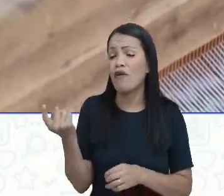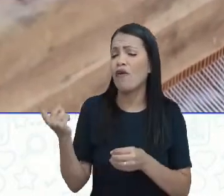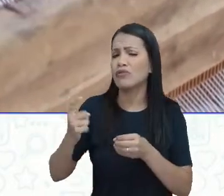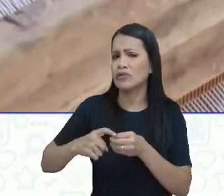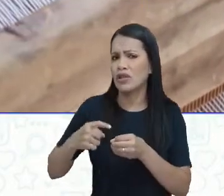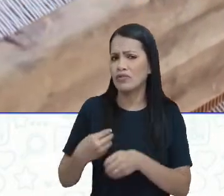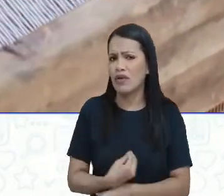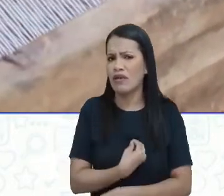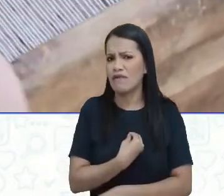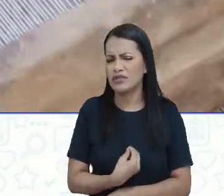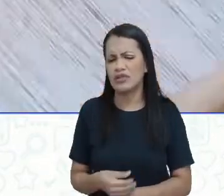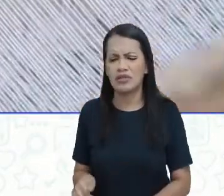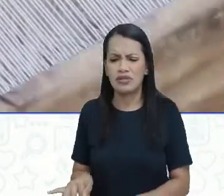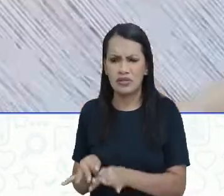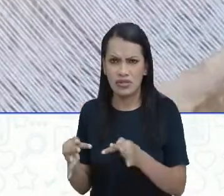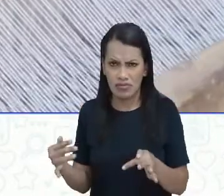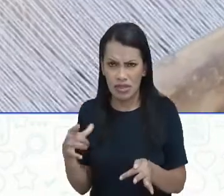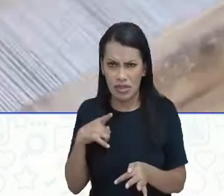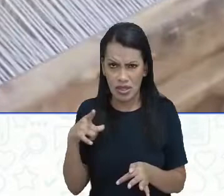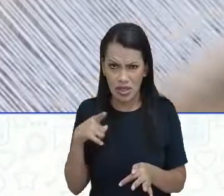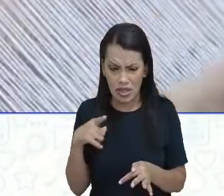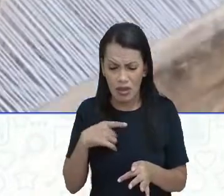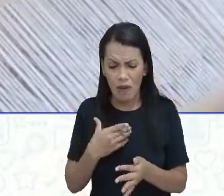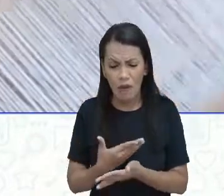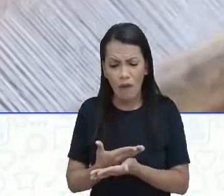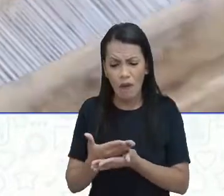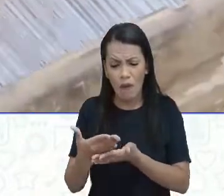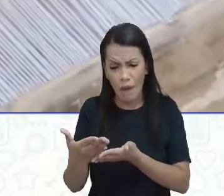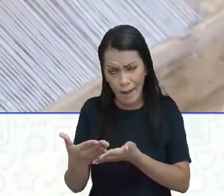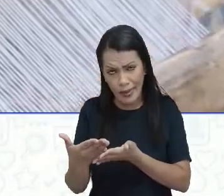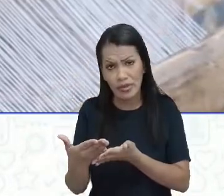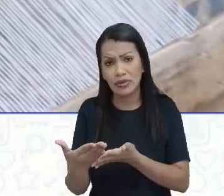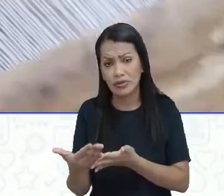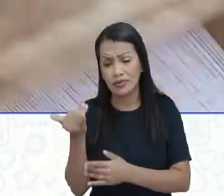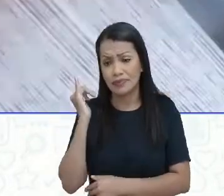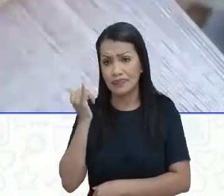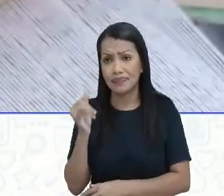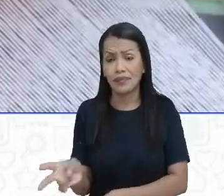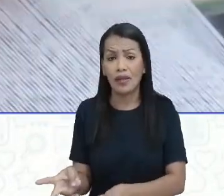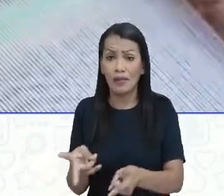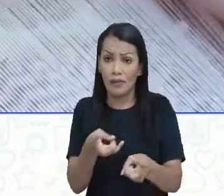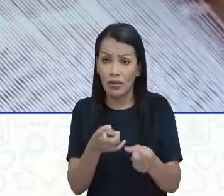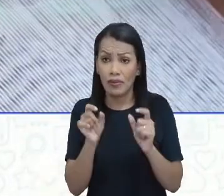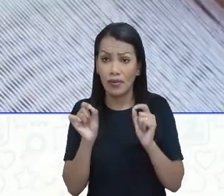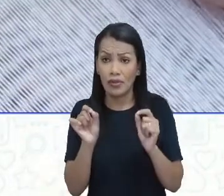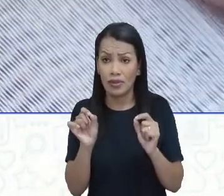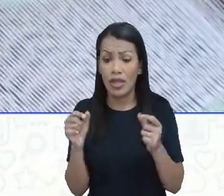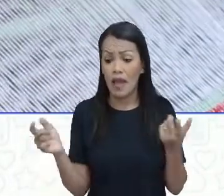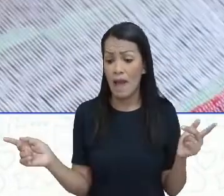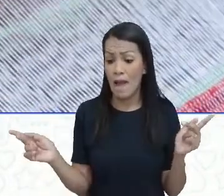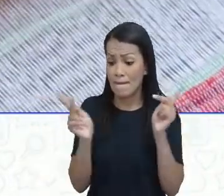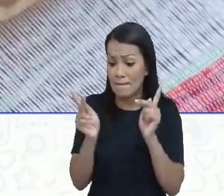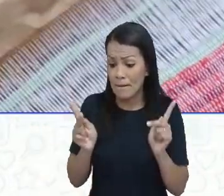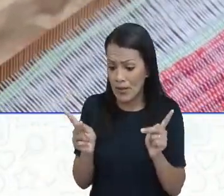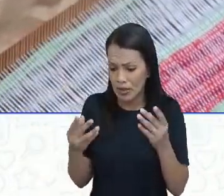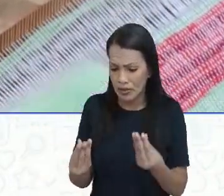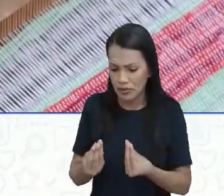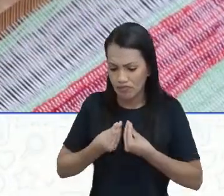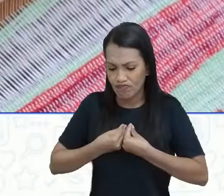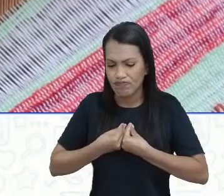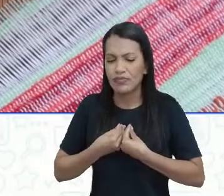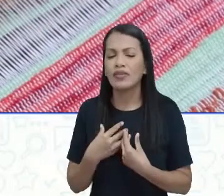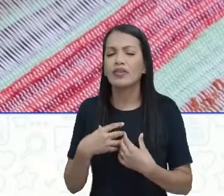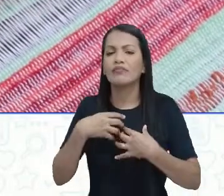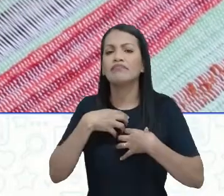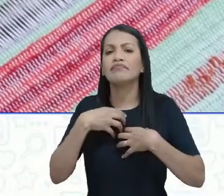que possuía no começo do conto. Ficando sozinha, então ela percebe que era valiosa a paz que ela sentia. Então é